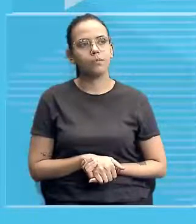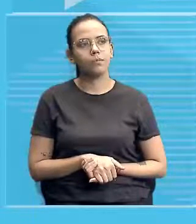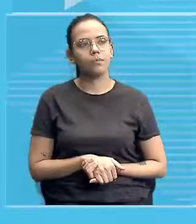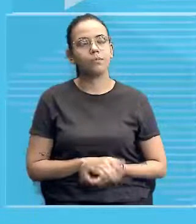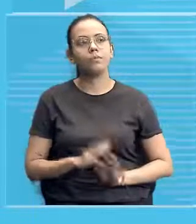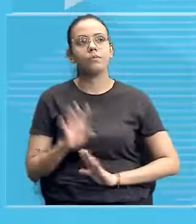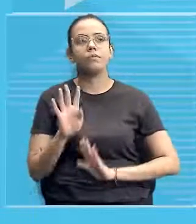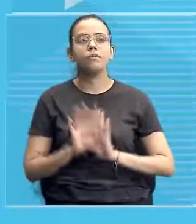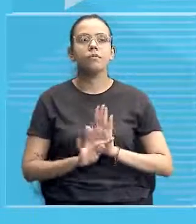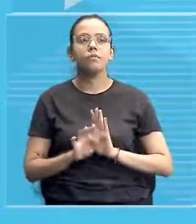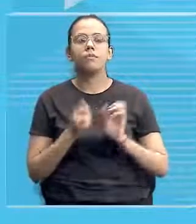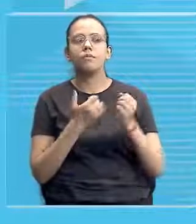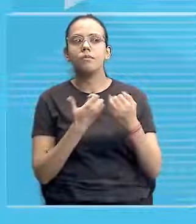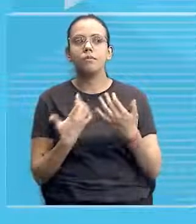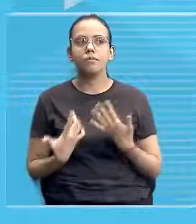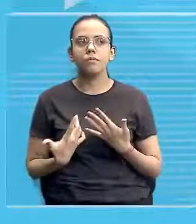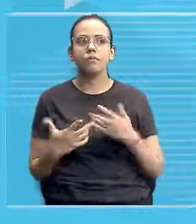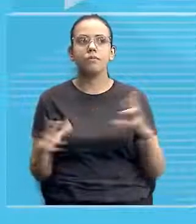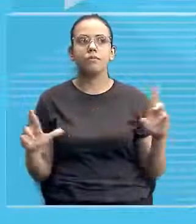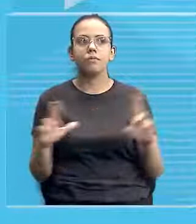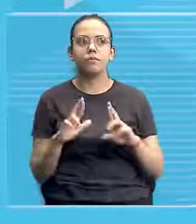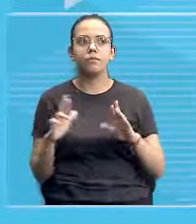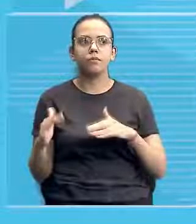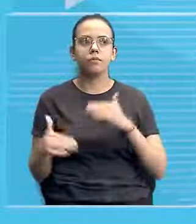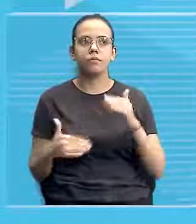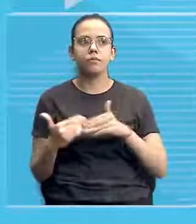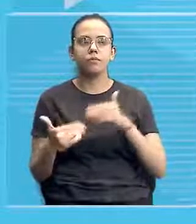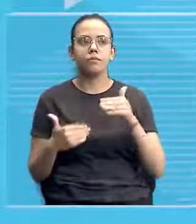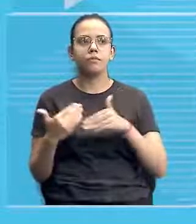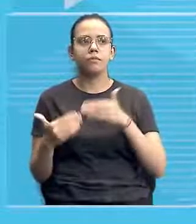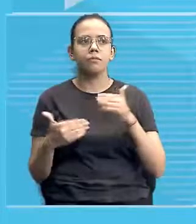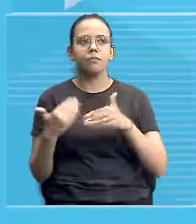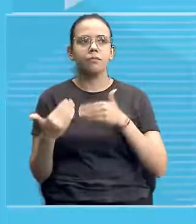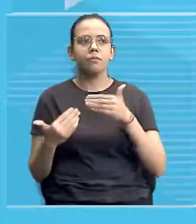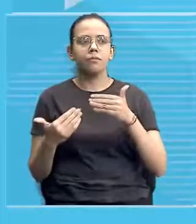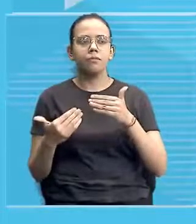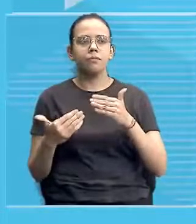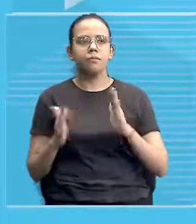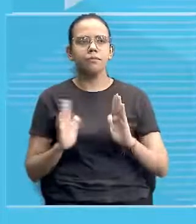ele trata de relações